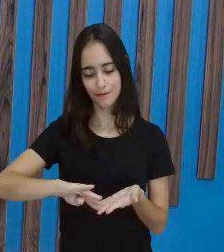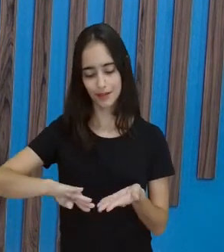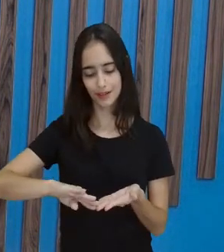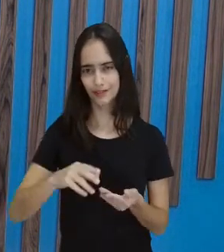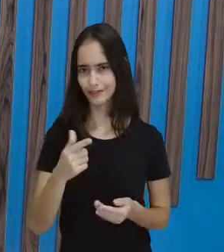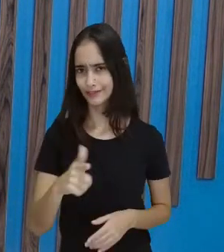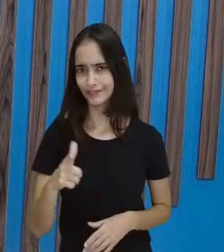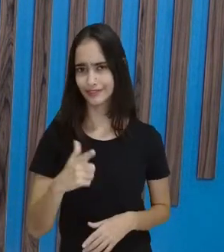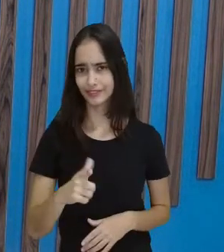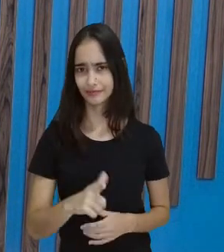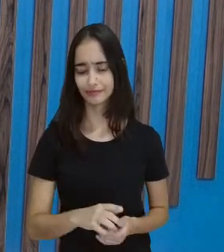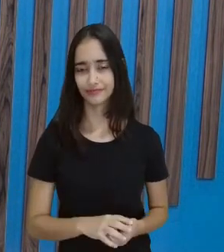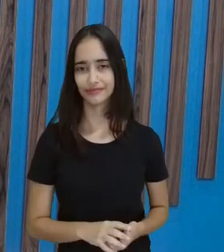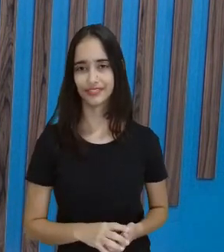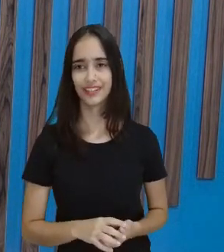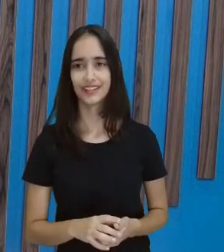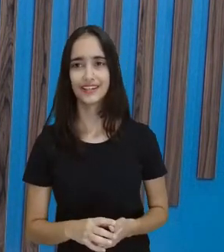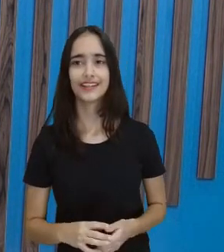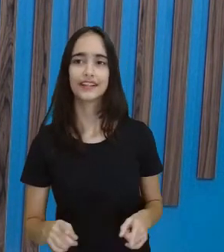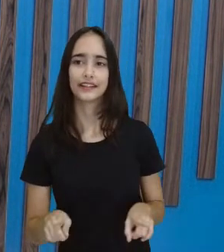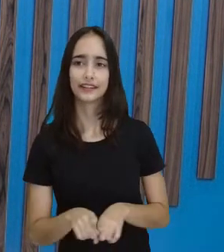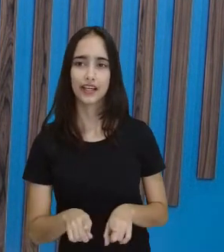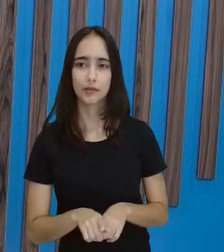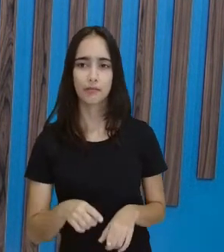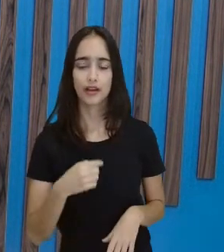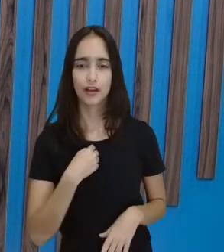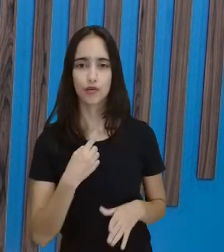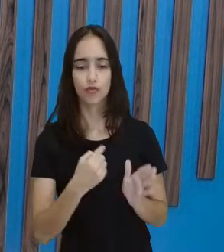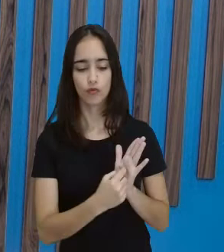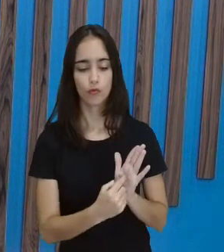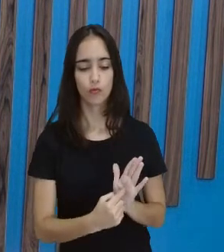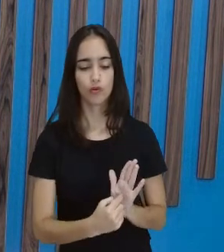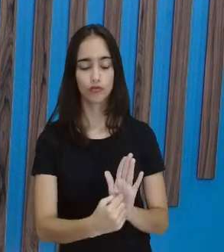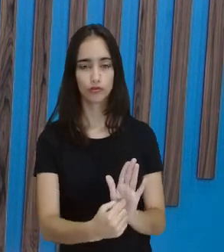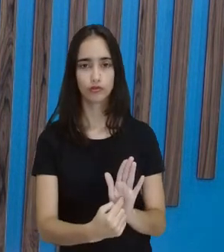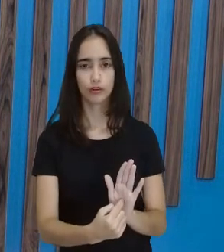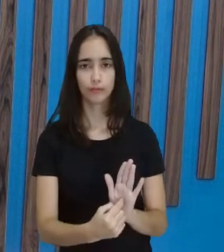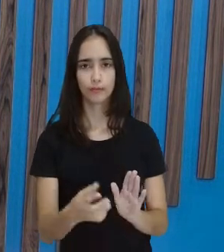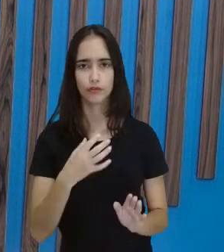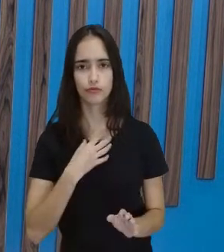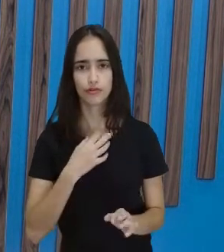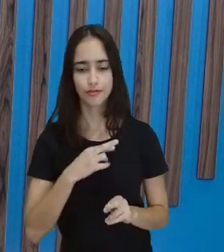outra forma de responder, utilizando